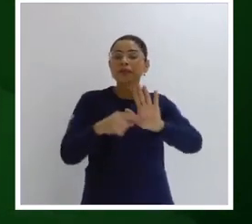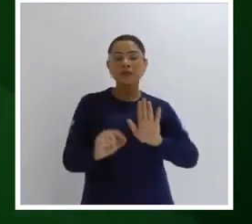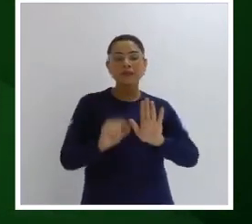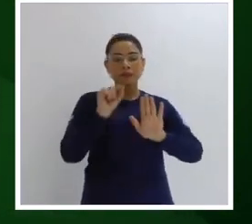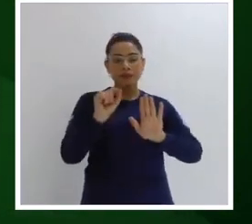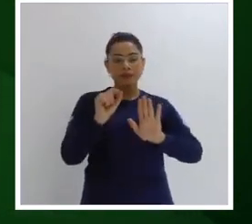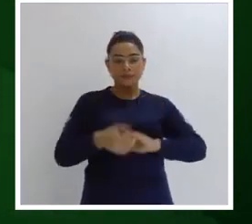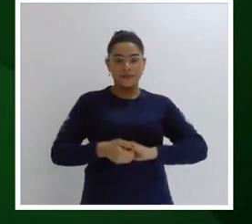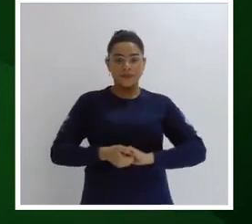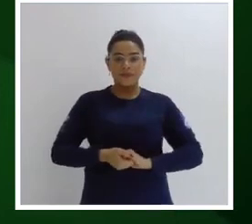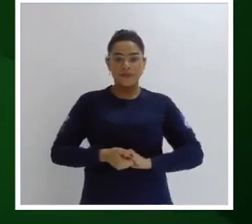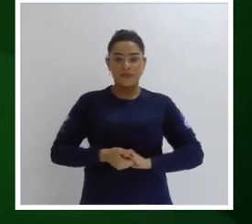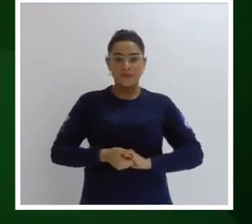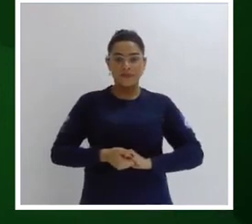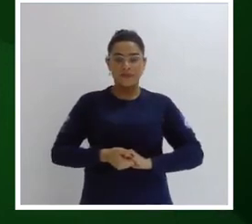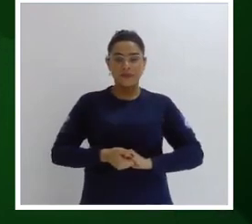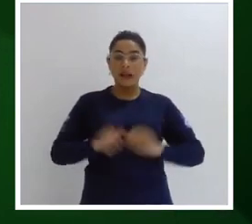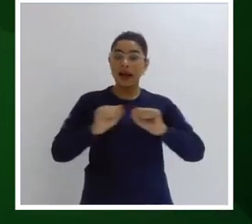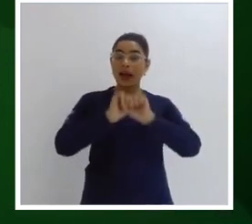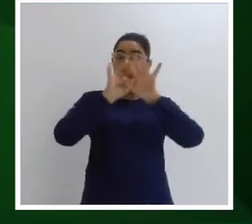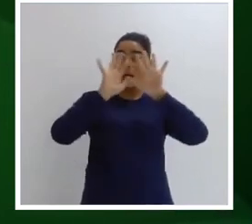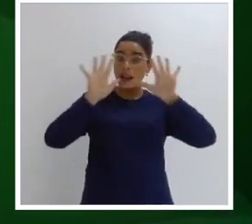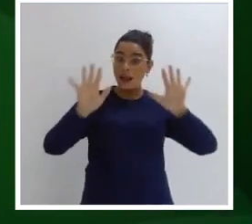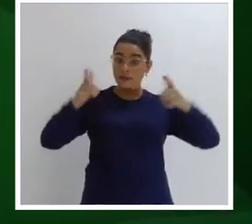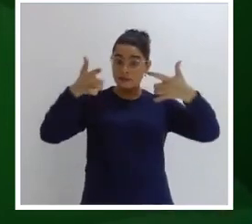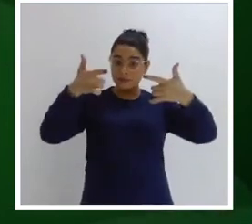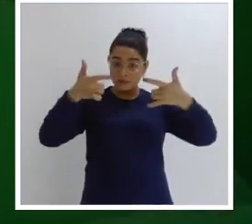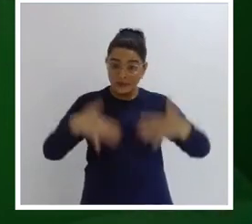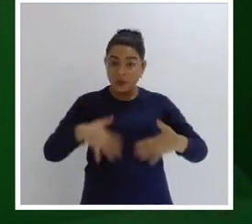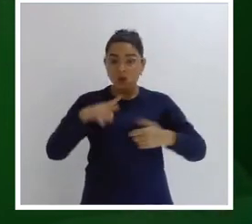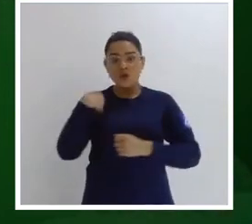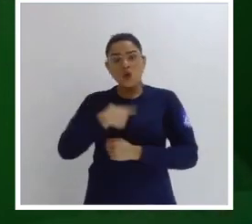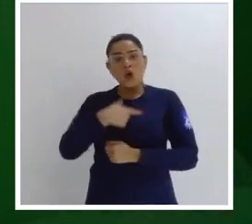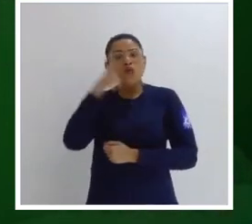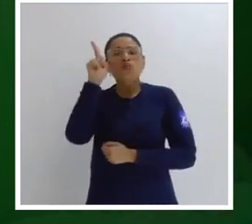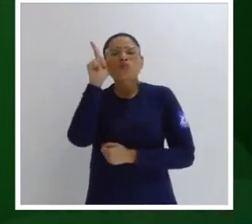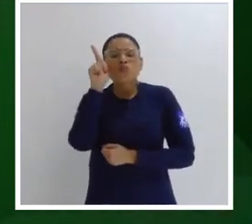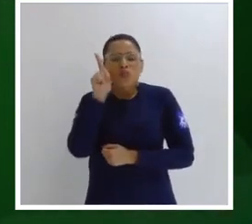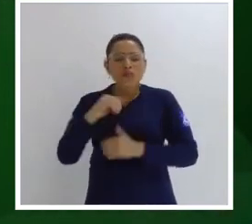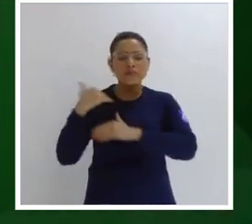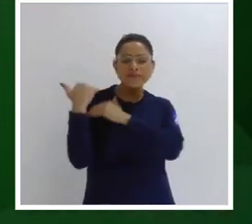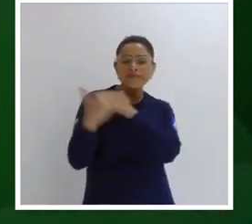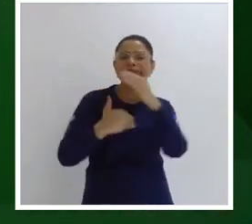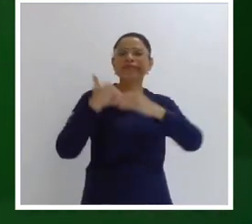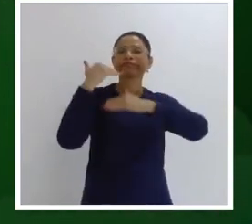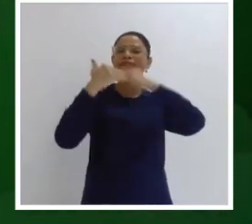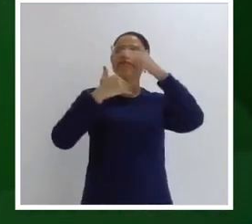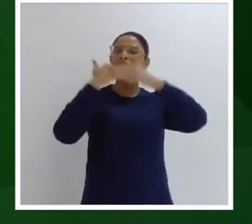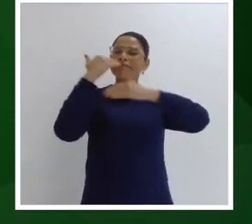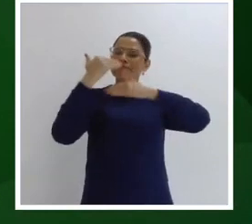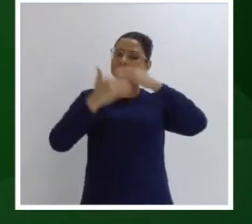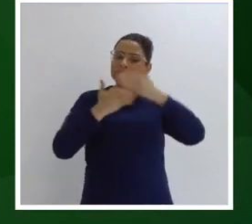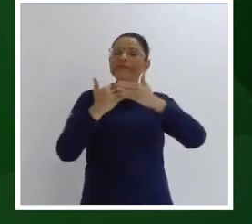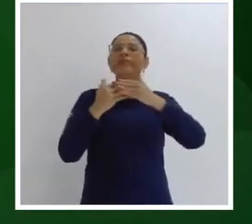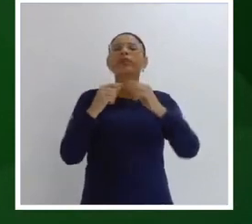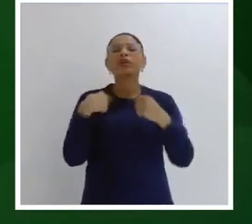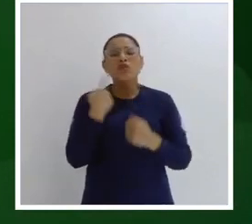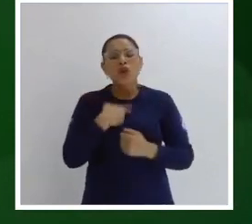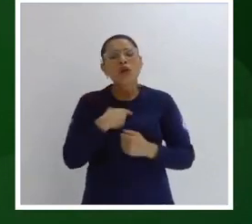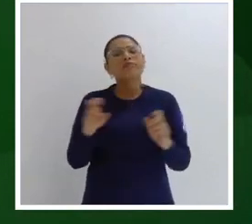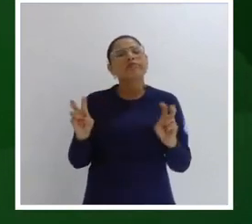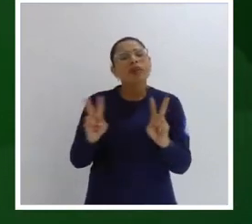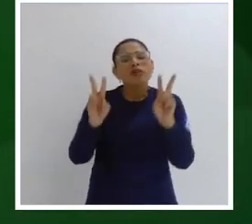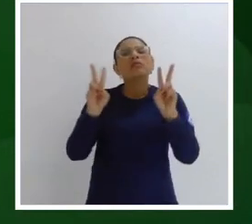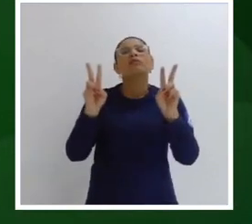acho que de uma forma muito clara que nós conseguimos né Nós avançamos a gente falou nós enquanto rede de